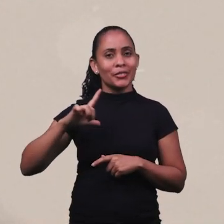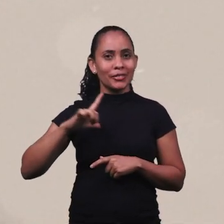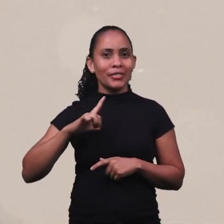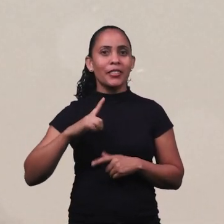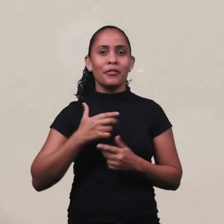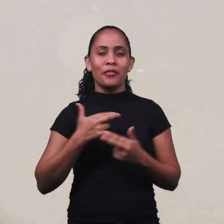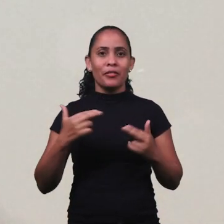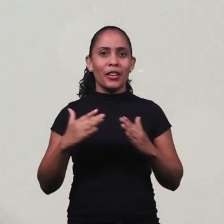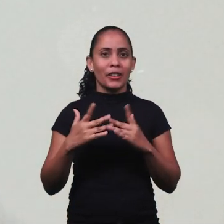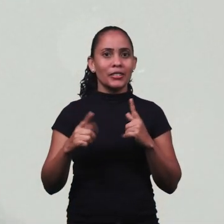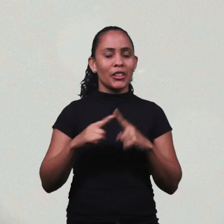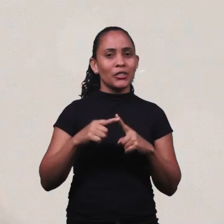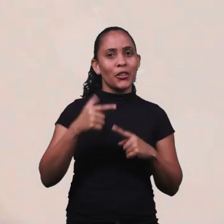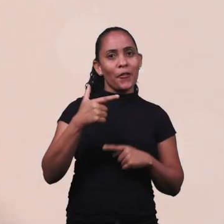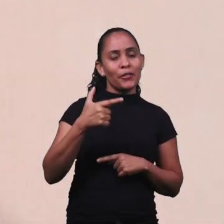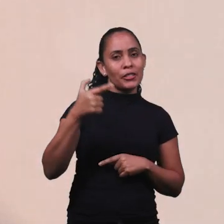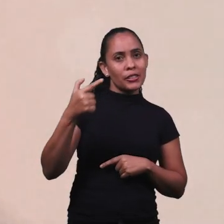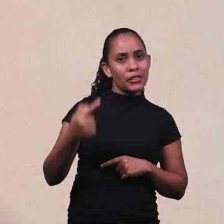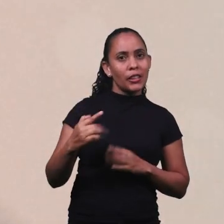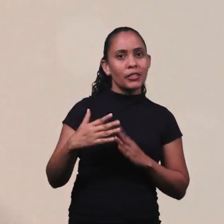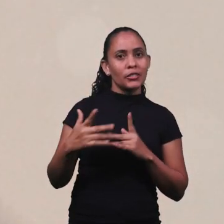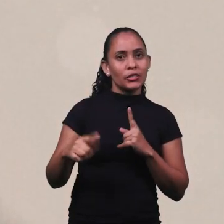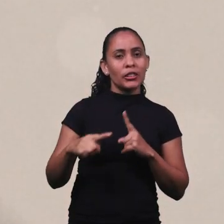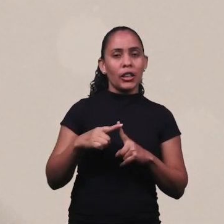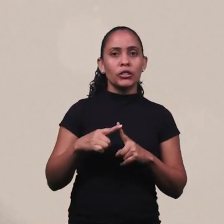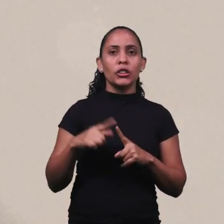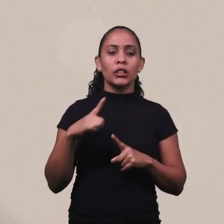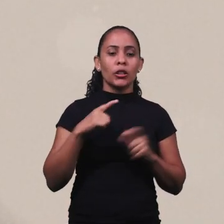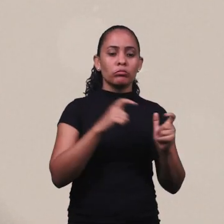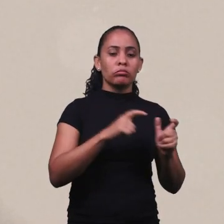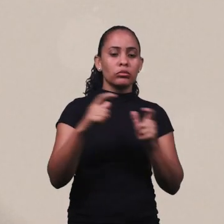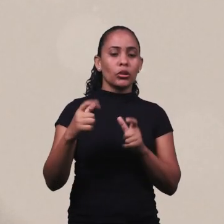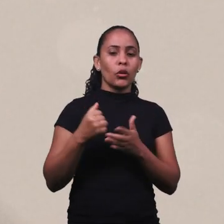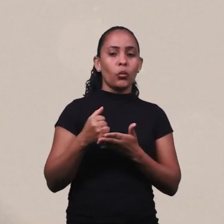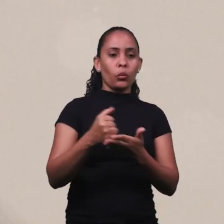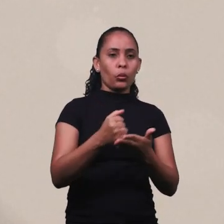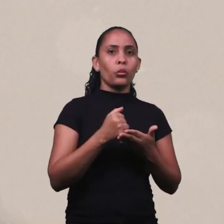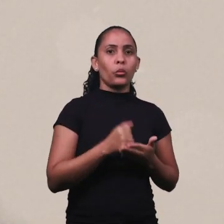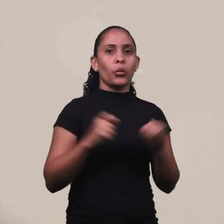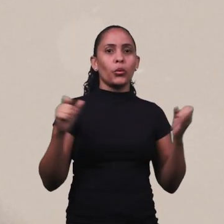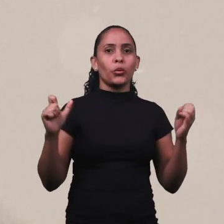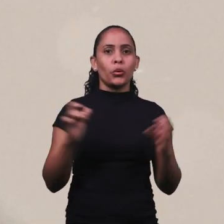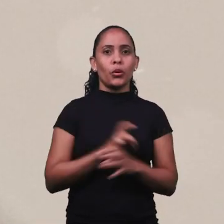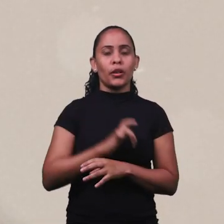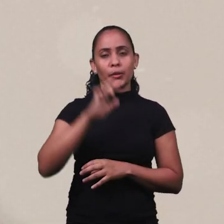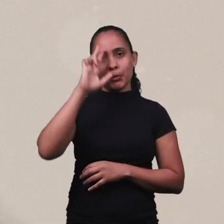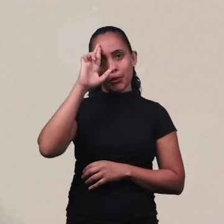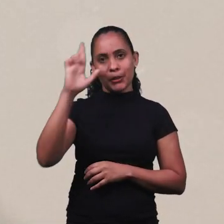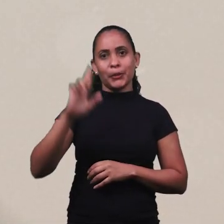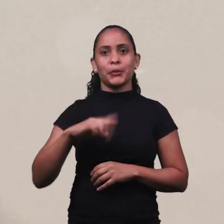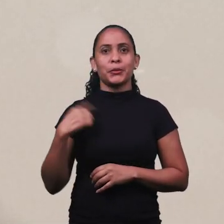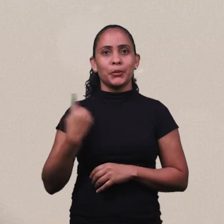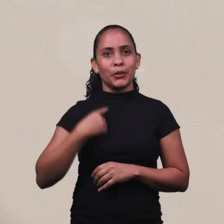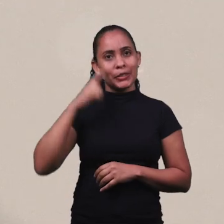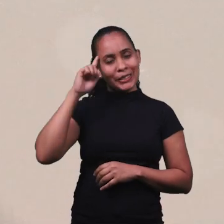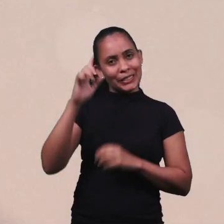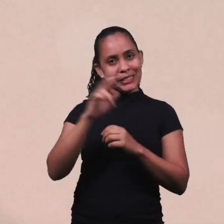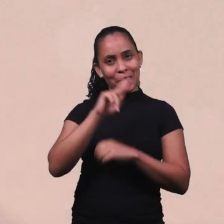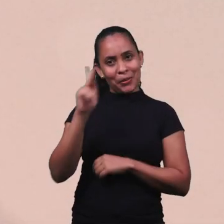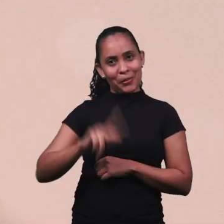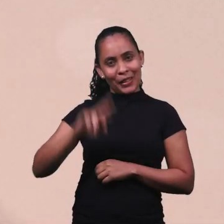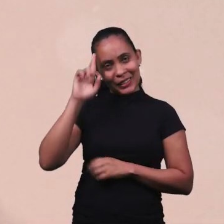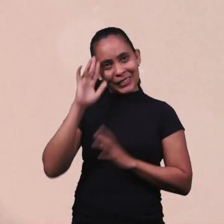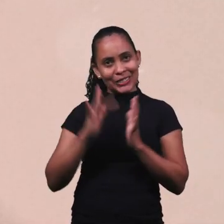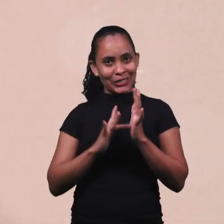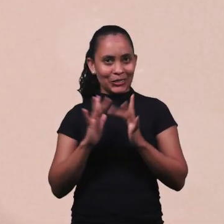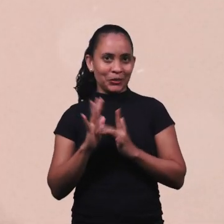circunvizinha, 27 igrejas e 2 assistências, para a glória e louvor do nosso Deus. A paz